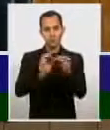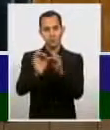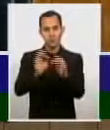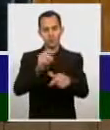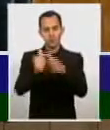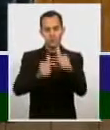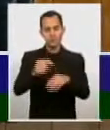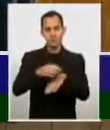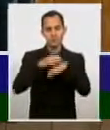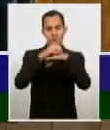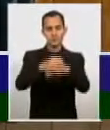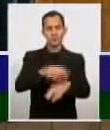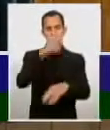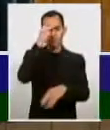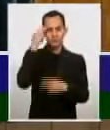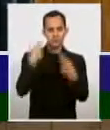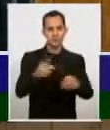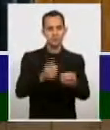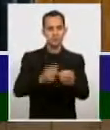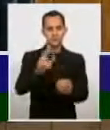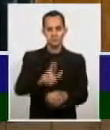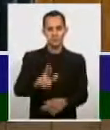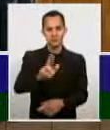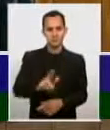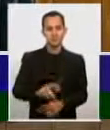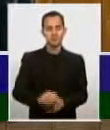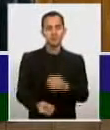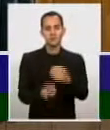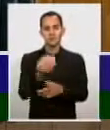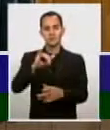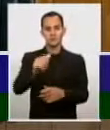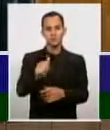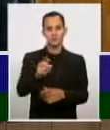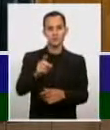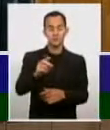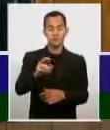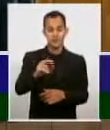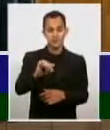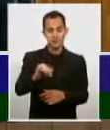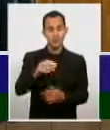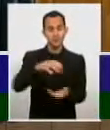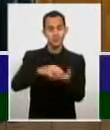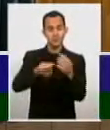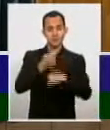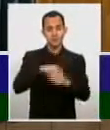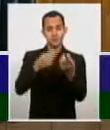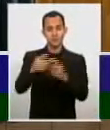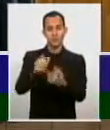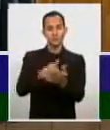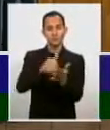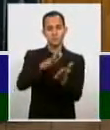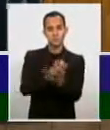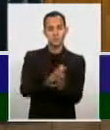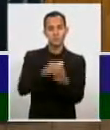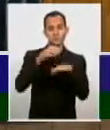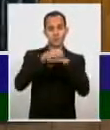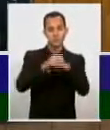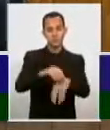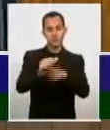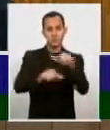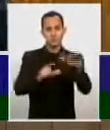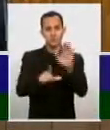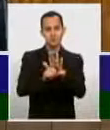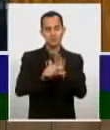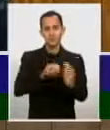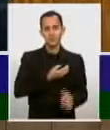serviço público de transporte de passageiros do município de Uberlândia, cria a JARI, Junta Administrativa de Recursos de Infração de Transporte, revoga as